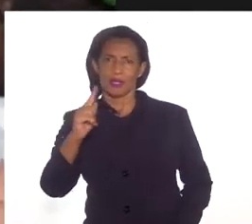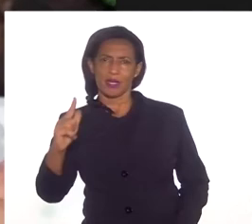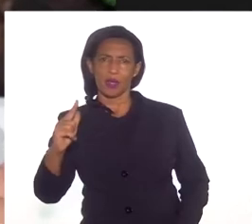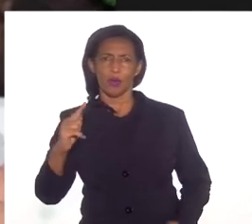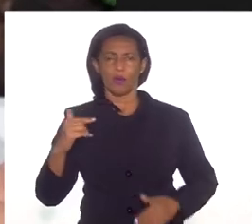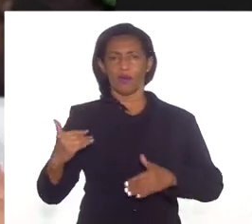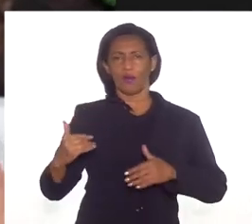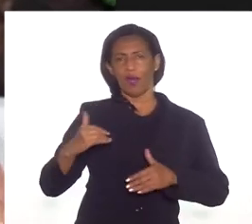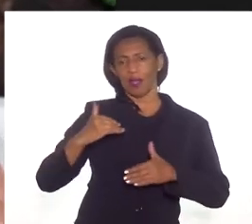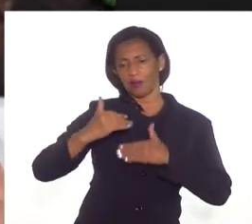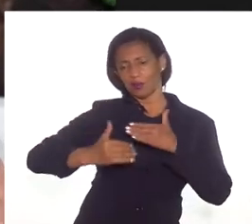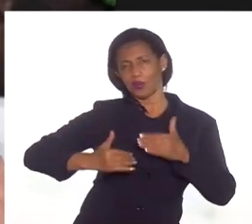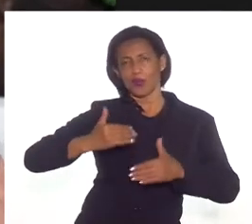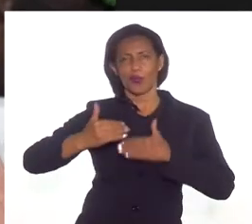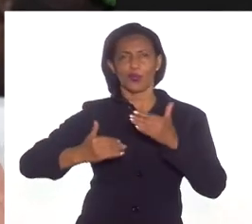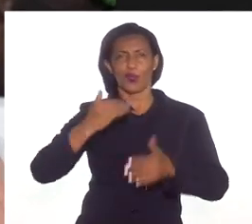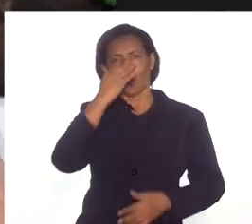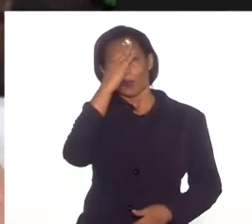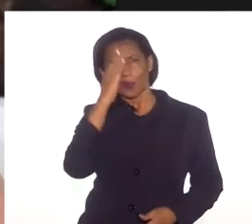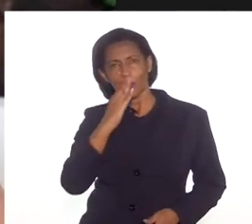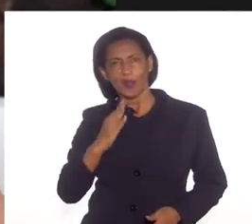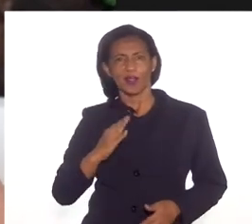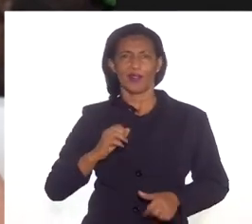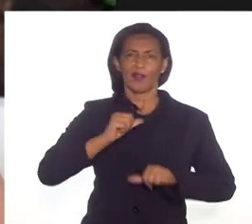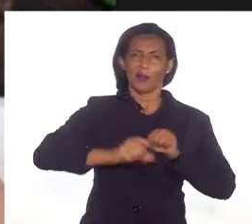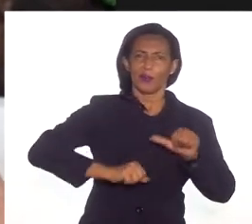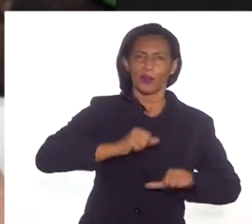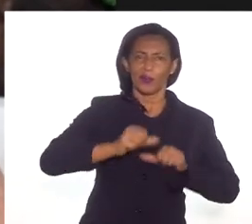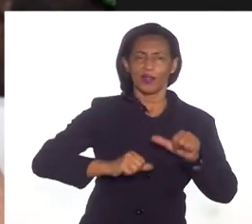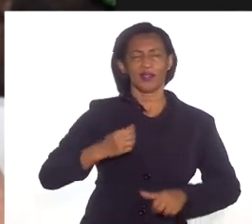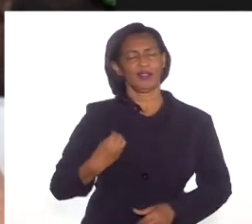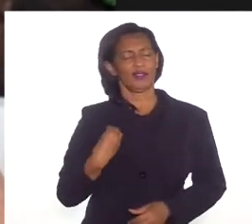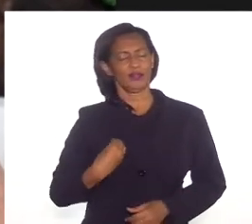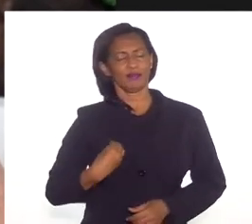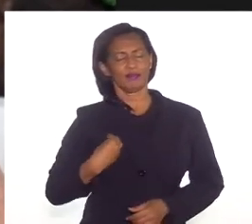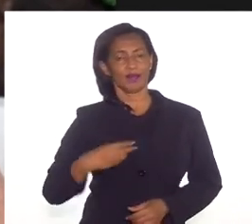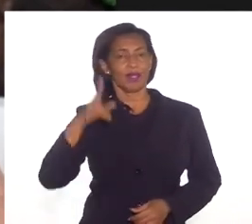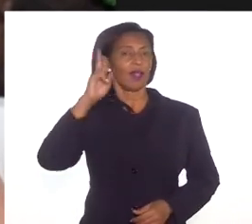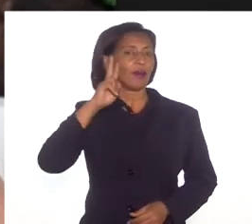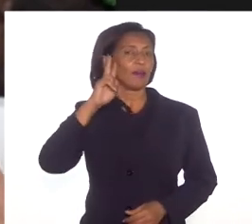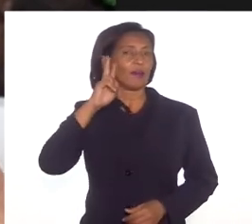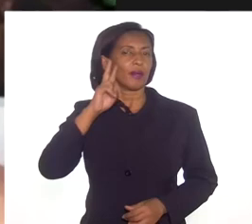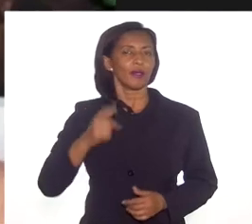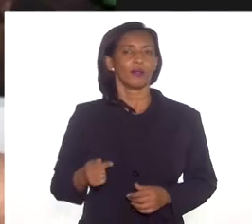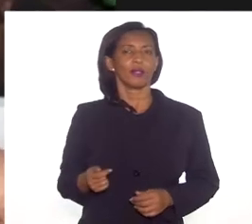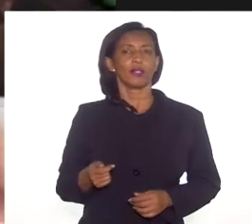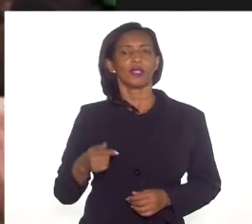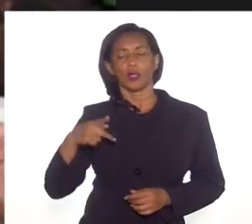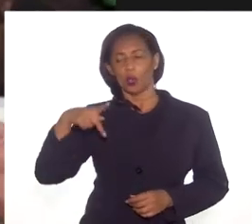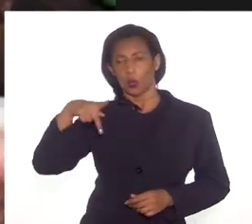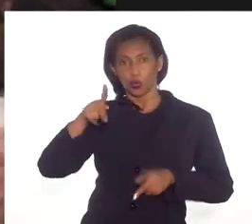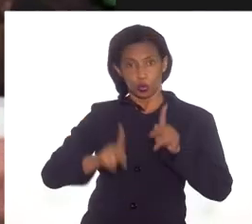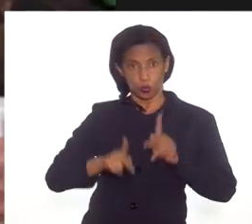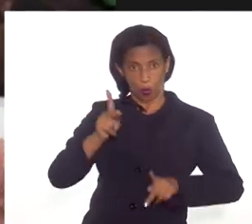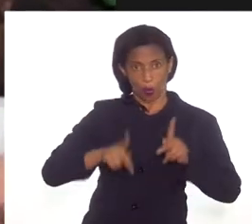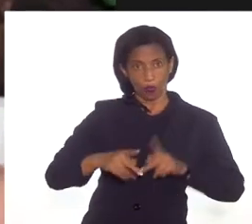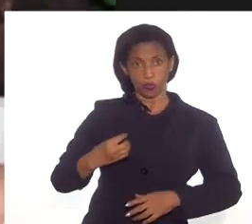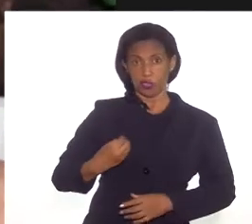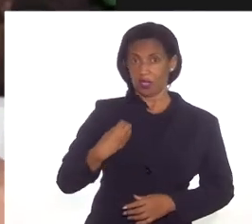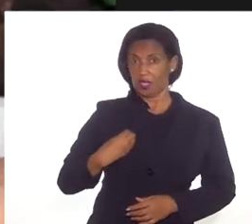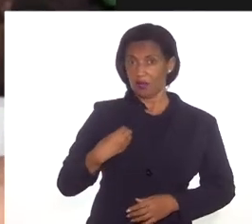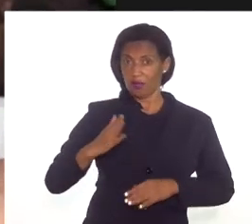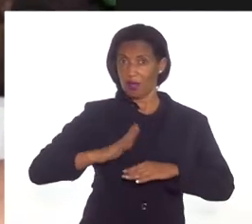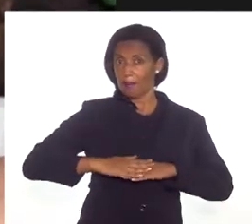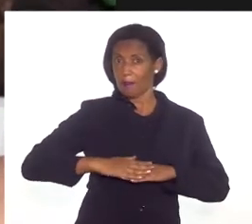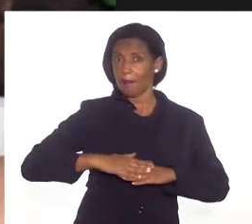longo dessa história de 500 anos que a gente vive, né? Lembrando que os povos originários que estavam